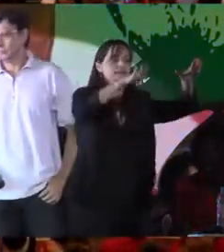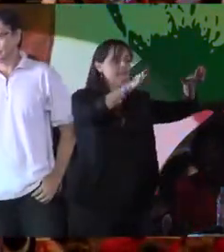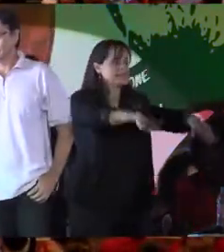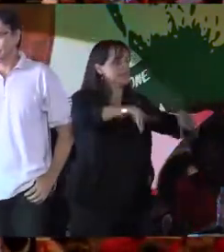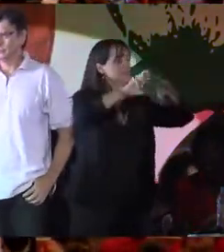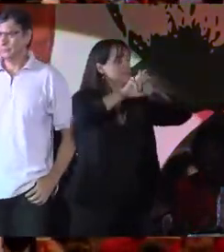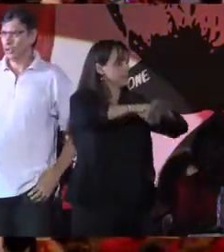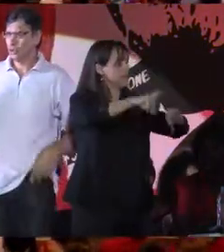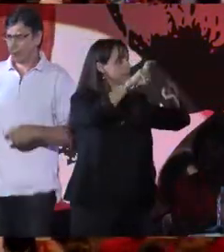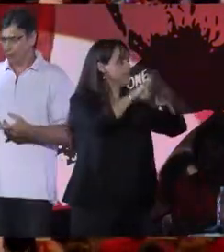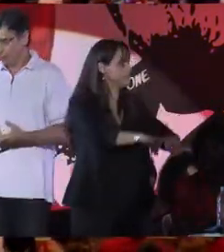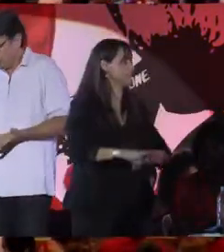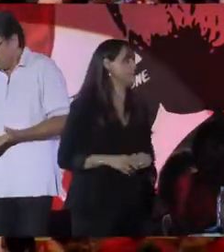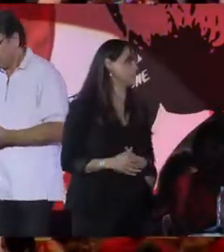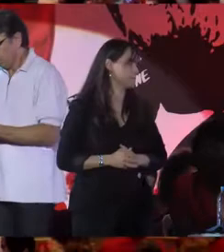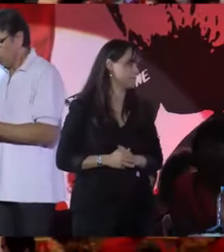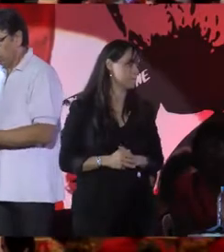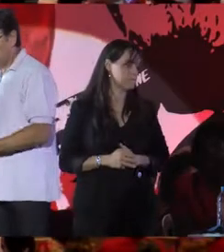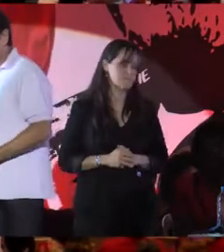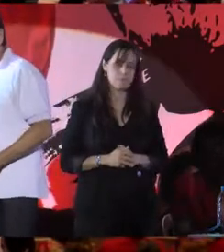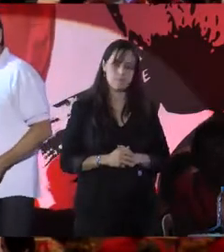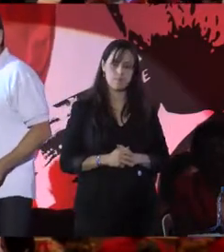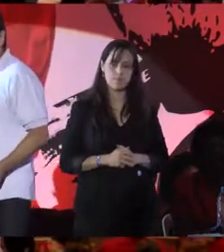por gentileza.